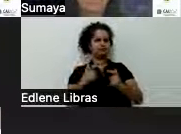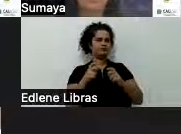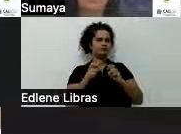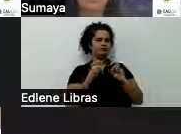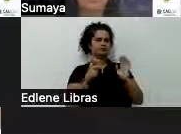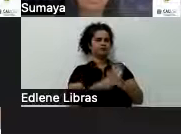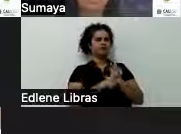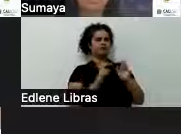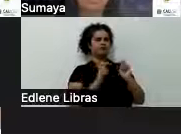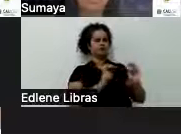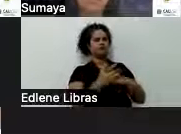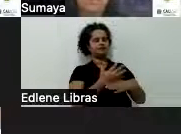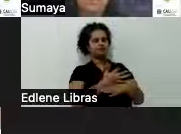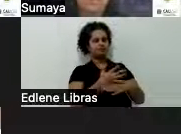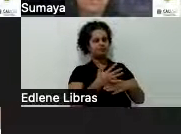né, urbanos.